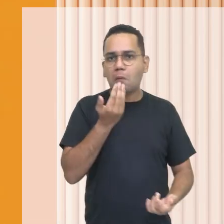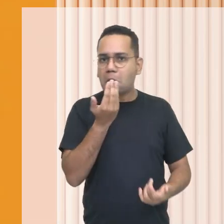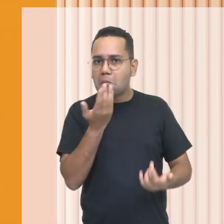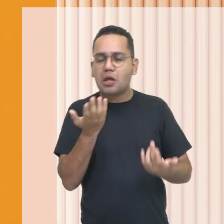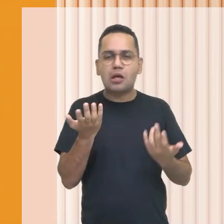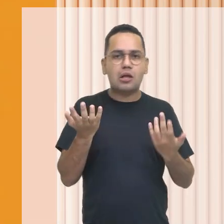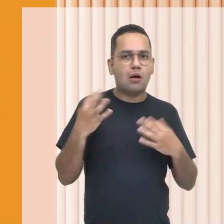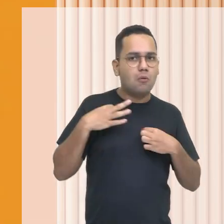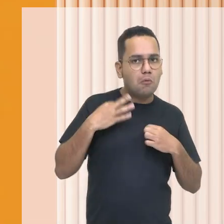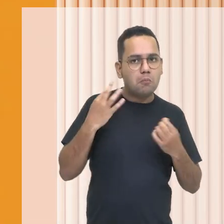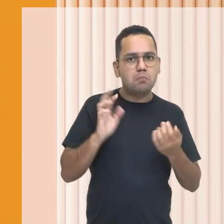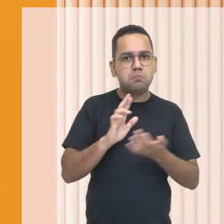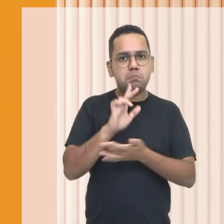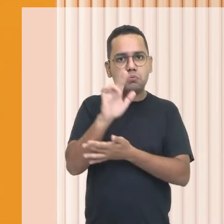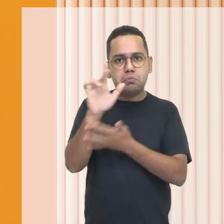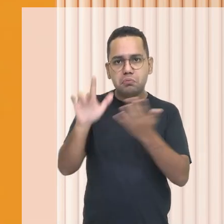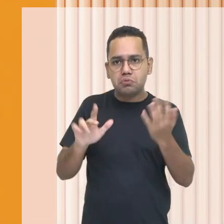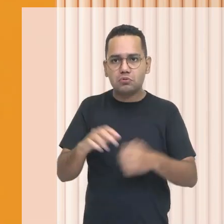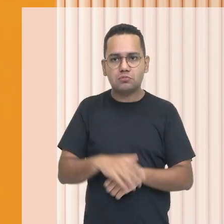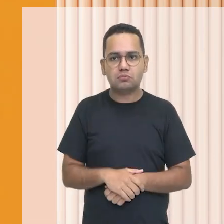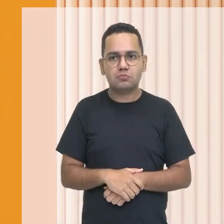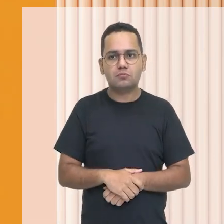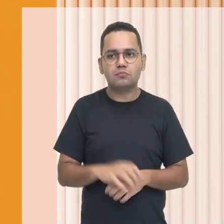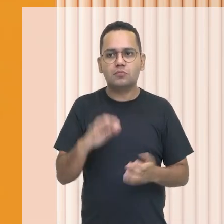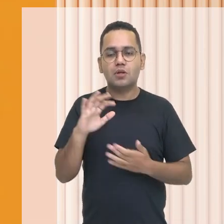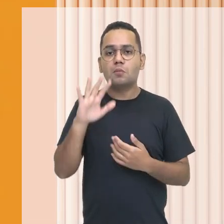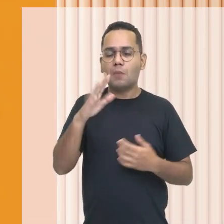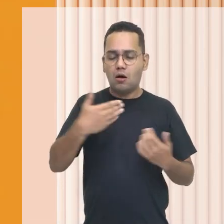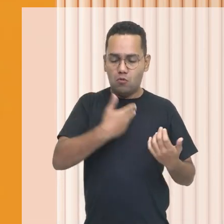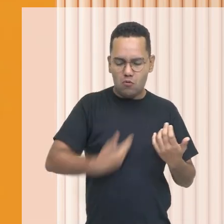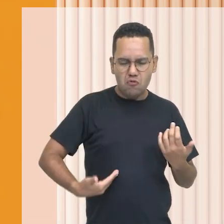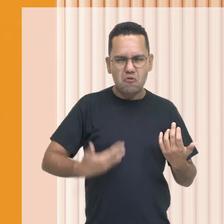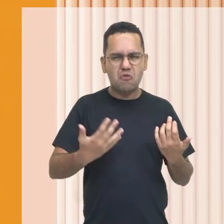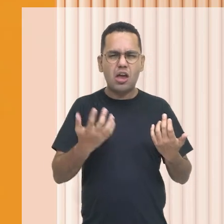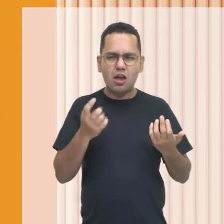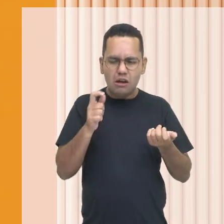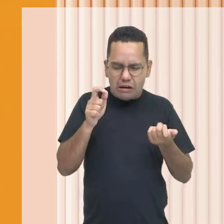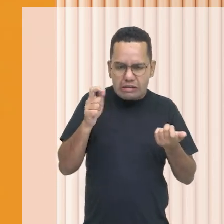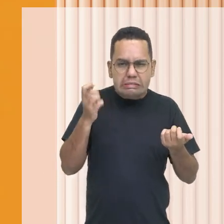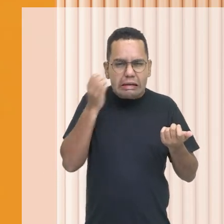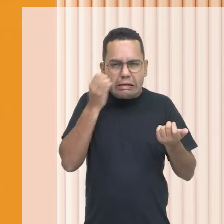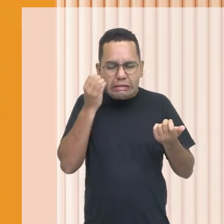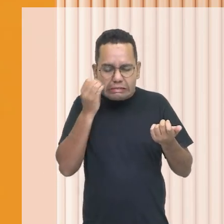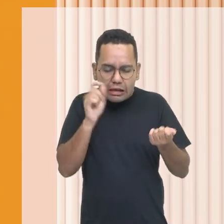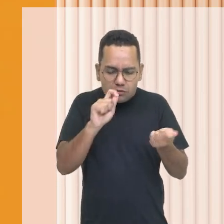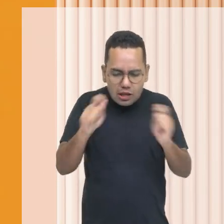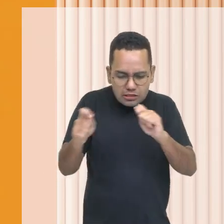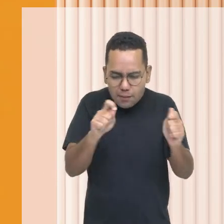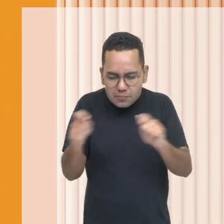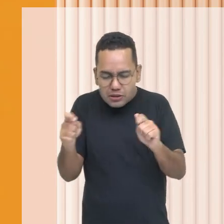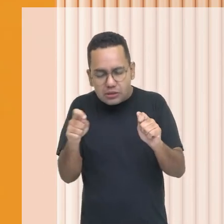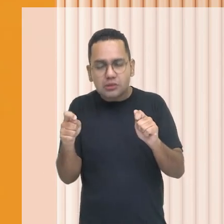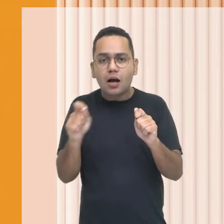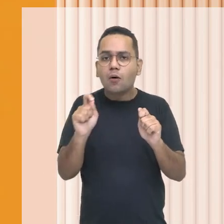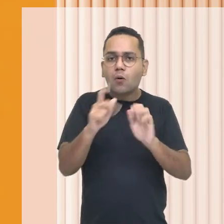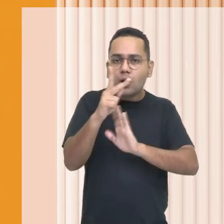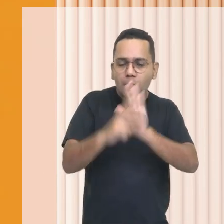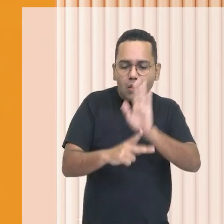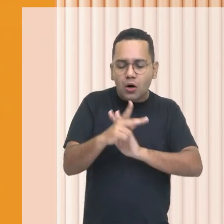governo brasileiro tentando reverter essa situação, justamente criando uma nova